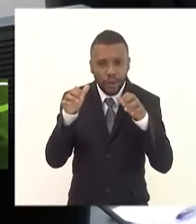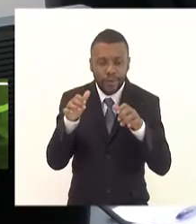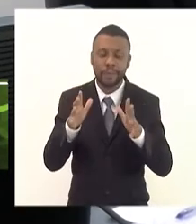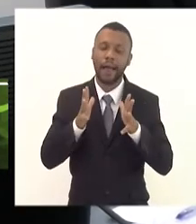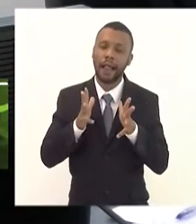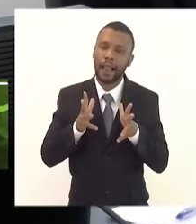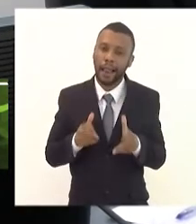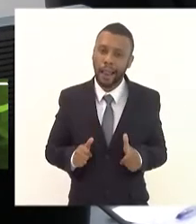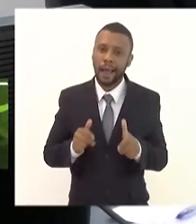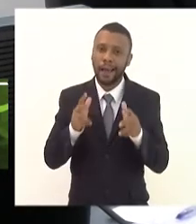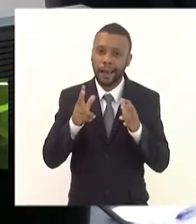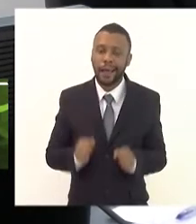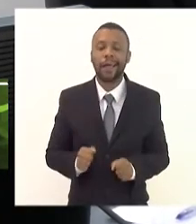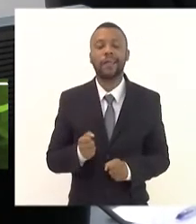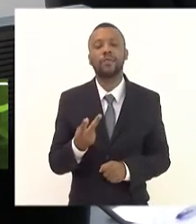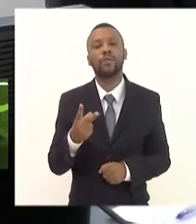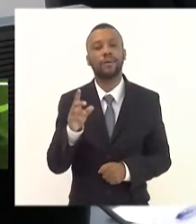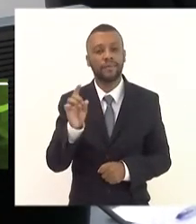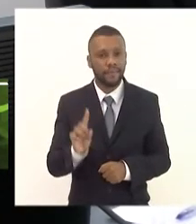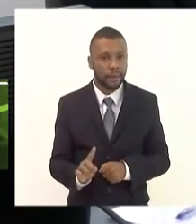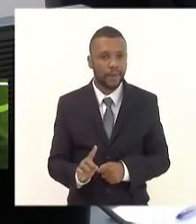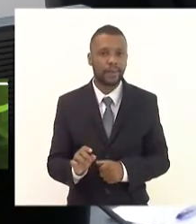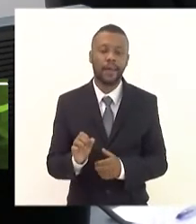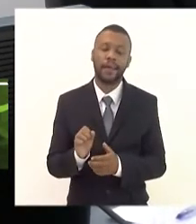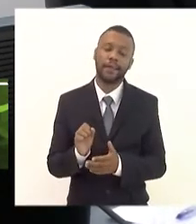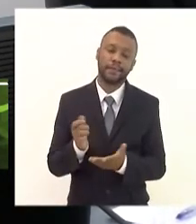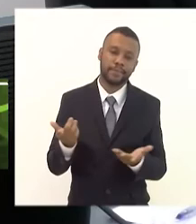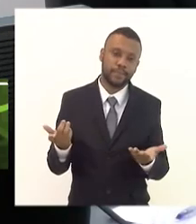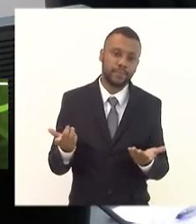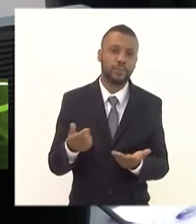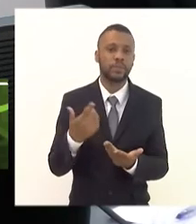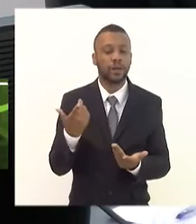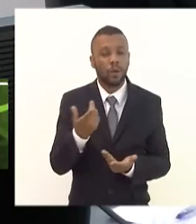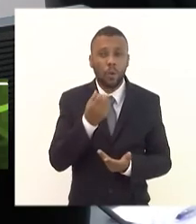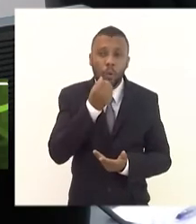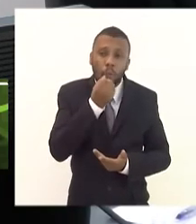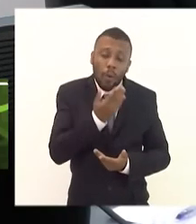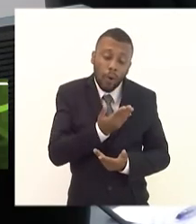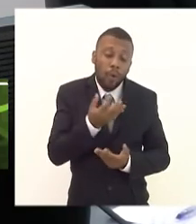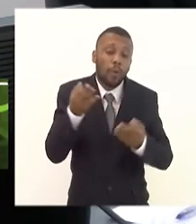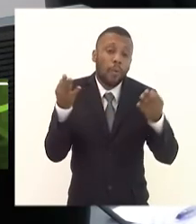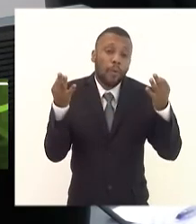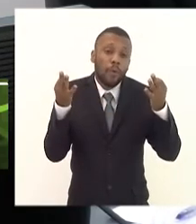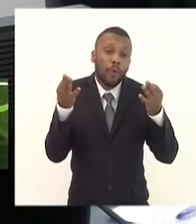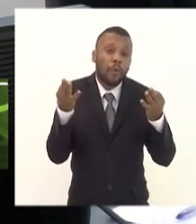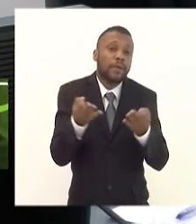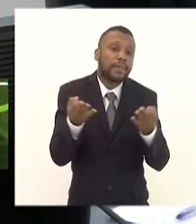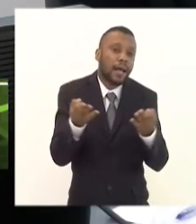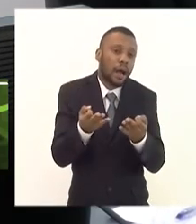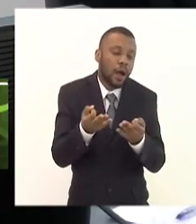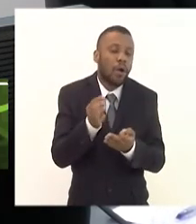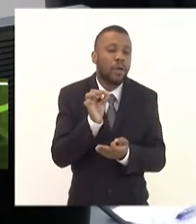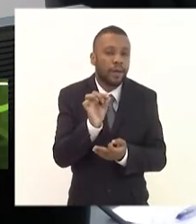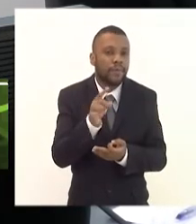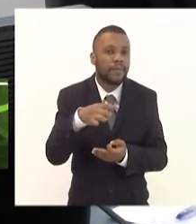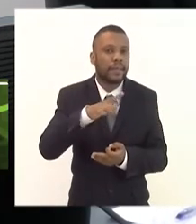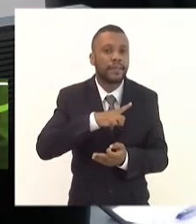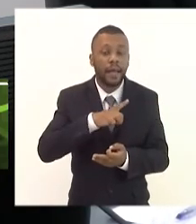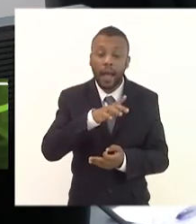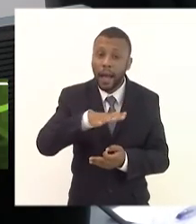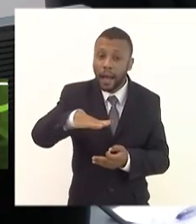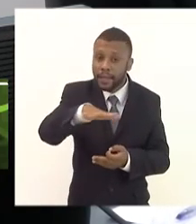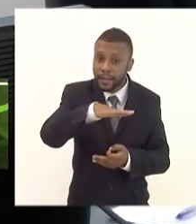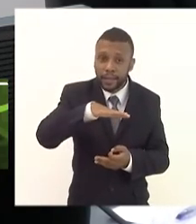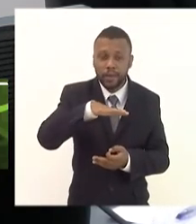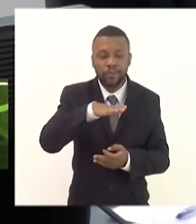Né? Aí você, o ideal, como se fazia antigamente, era você ter a seção transversal dos